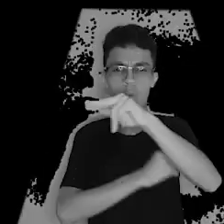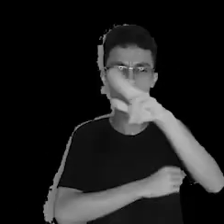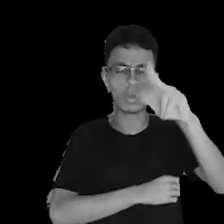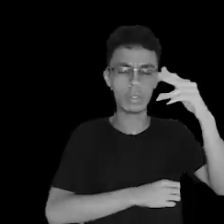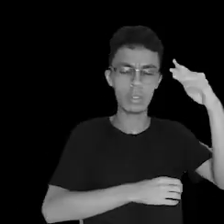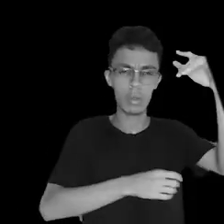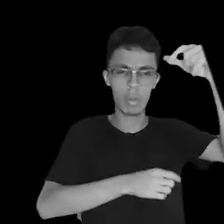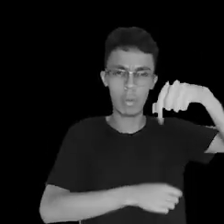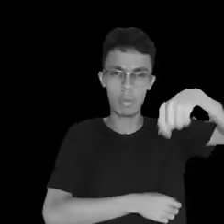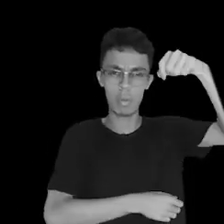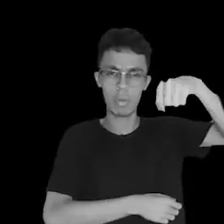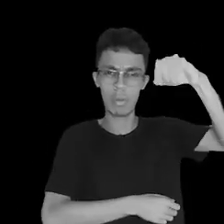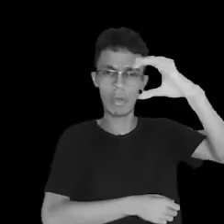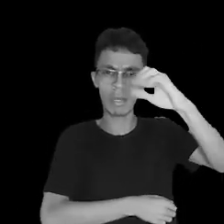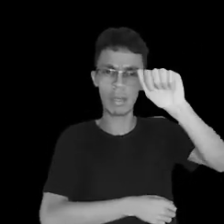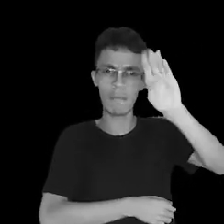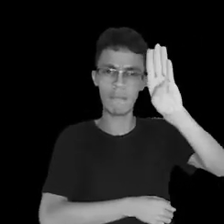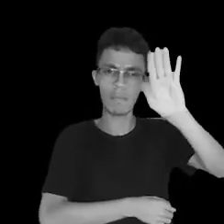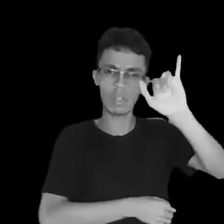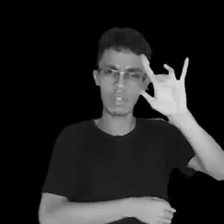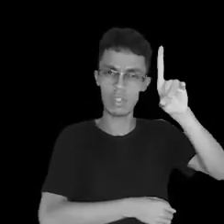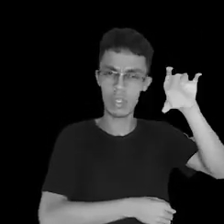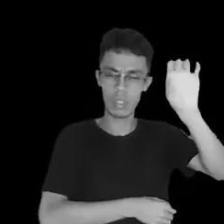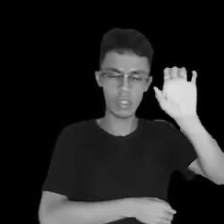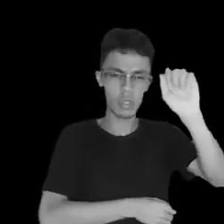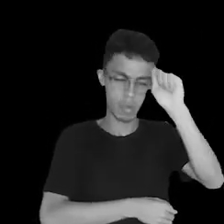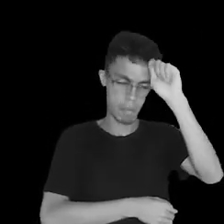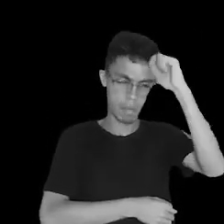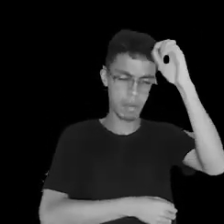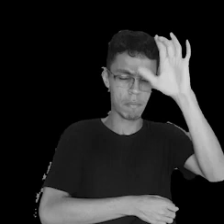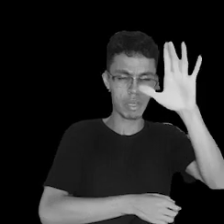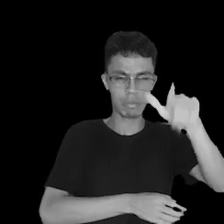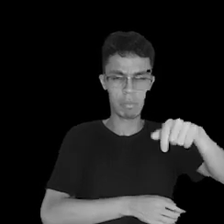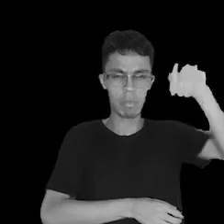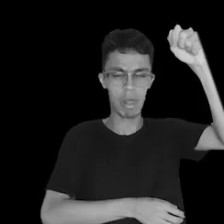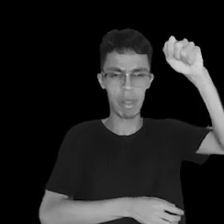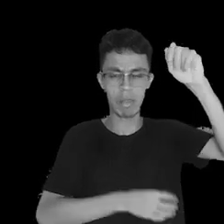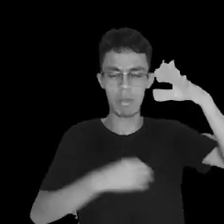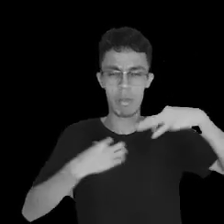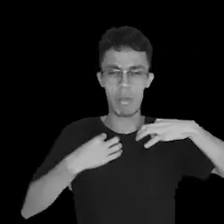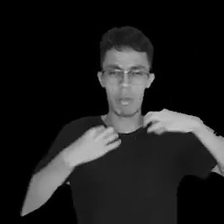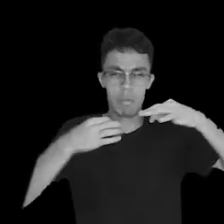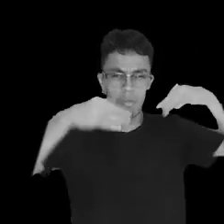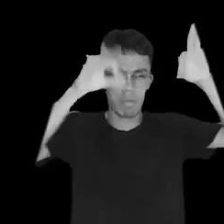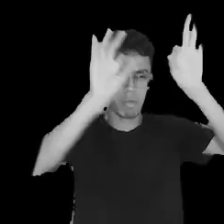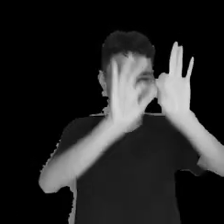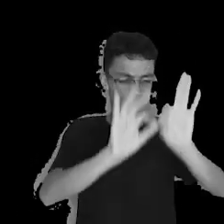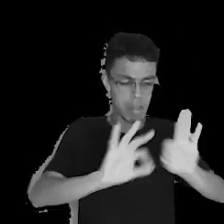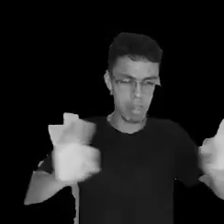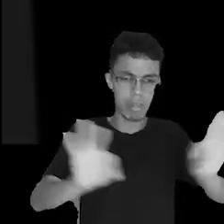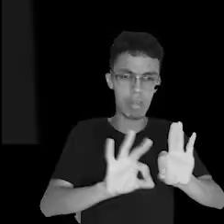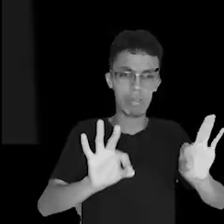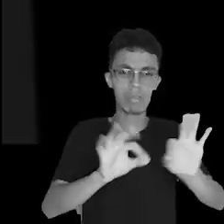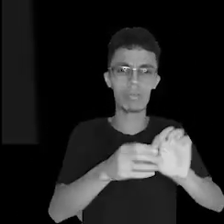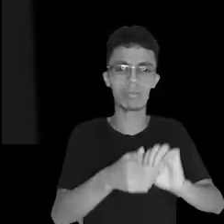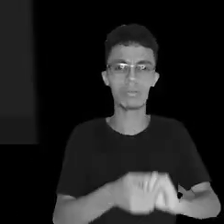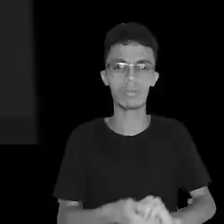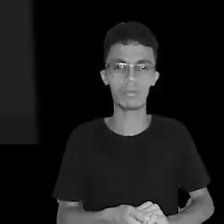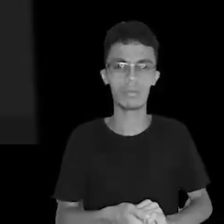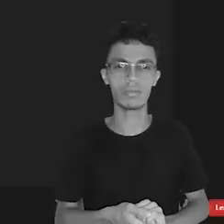cabide penduradas 2 togas negras com abundantes rendas no decote e nas mangas.